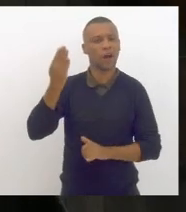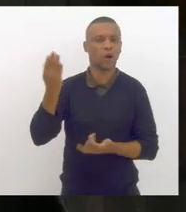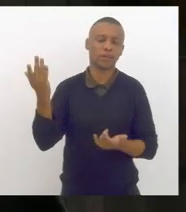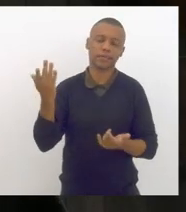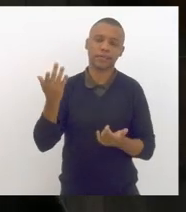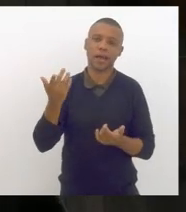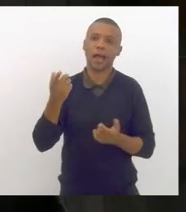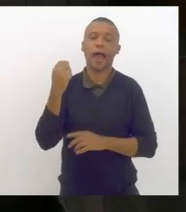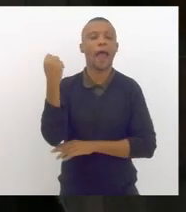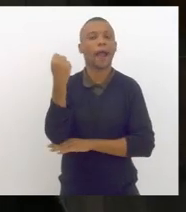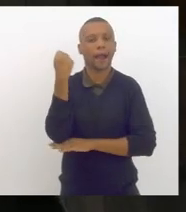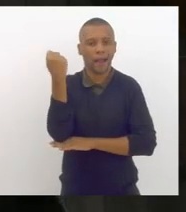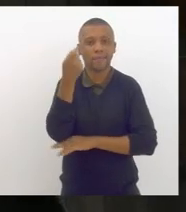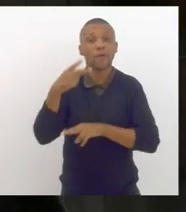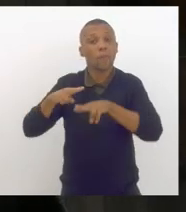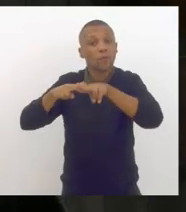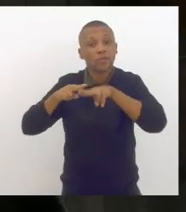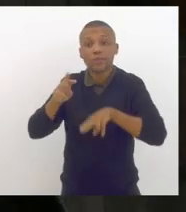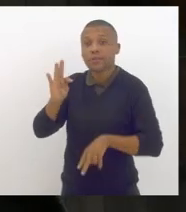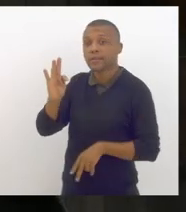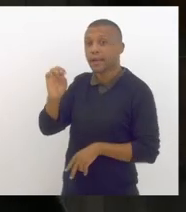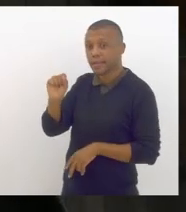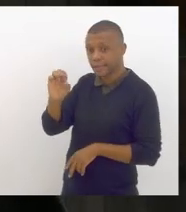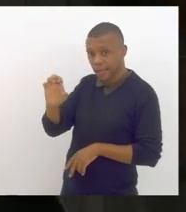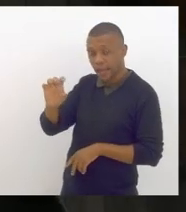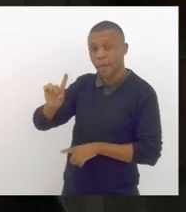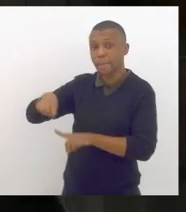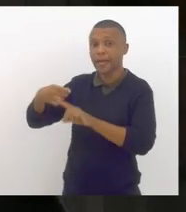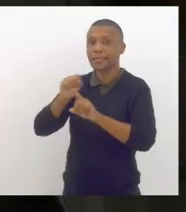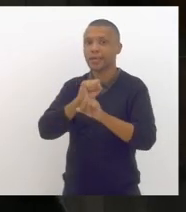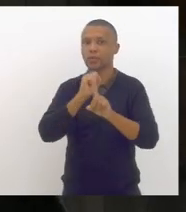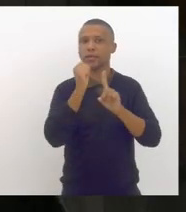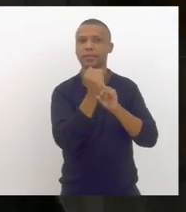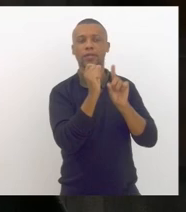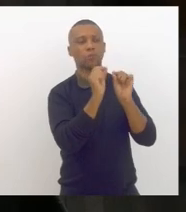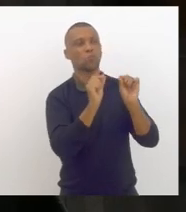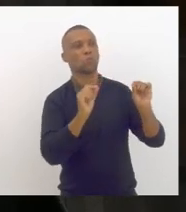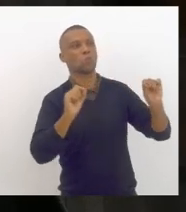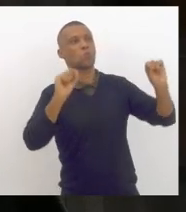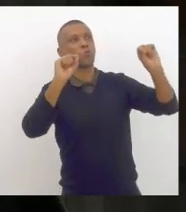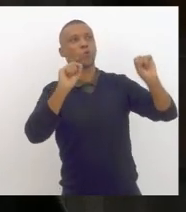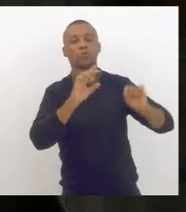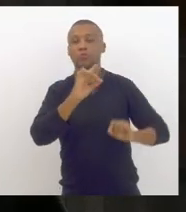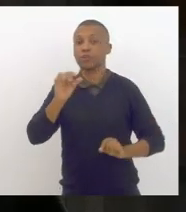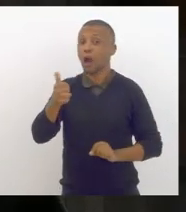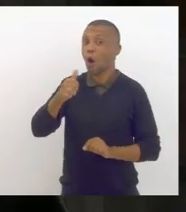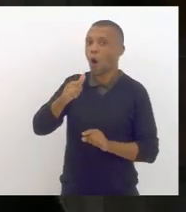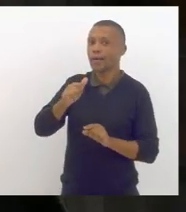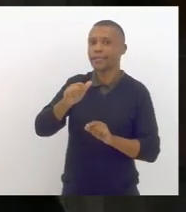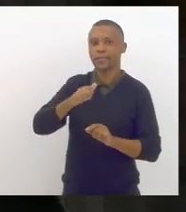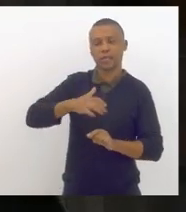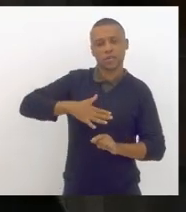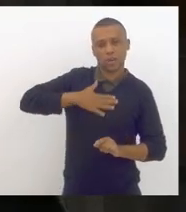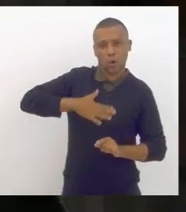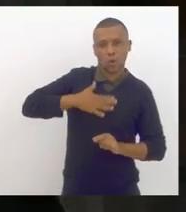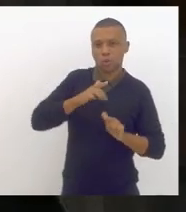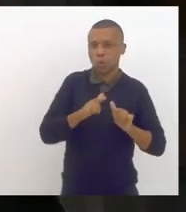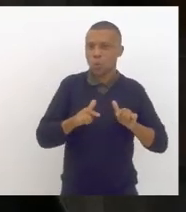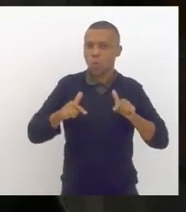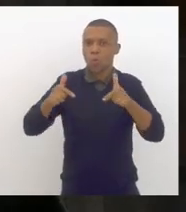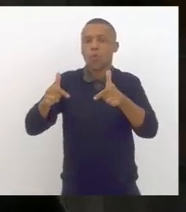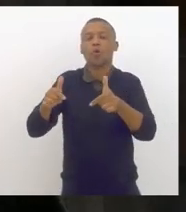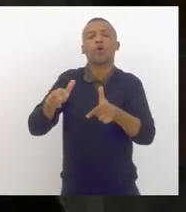por isso o TSE EA sociedade brasileira que se mobilizou no dia onze não estou enfrentando um contendor qualquer